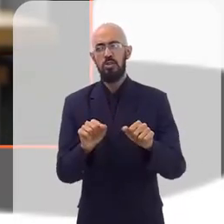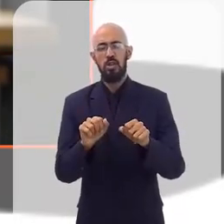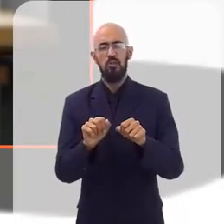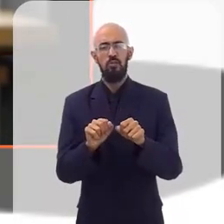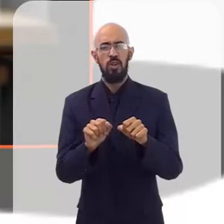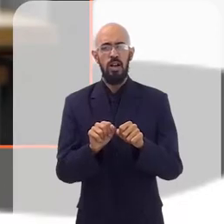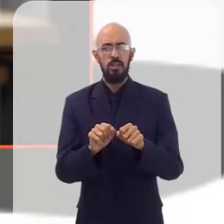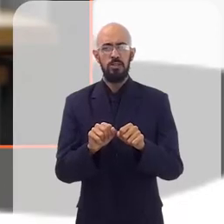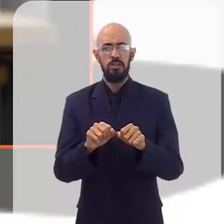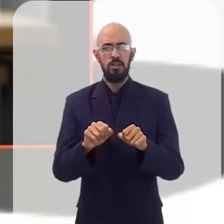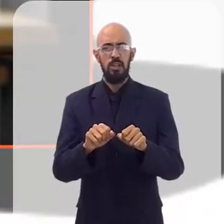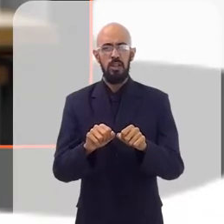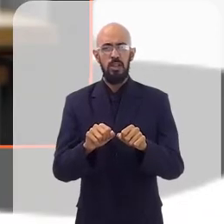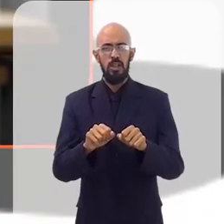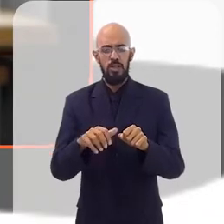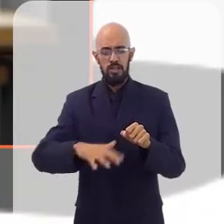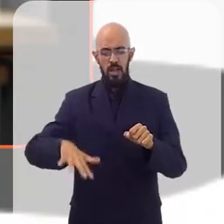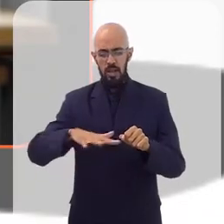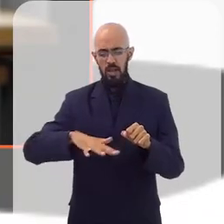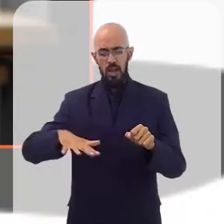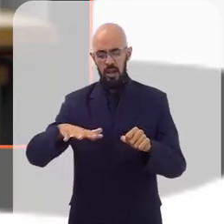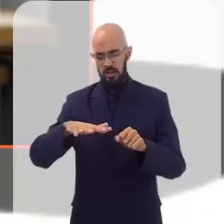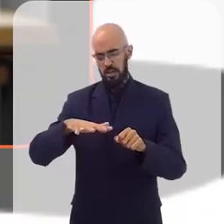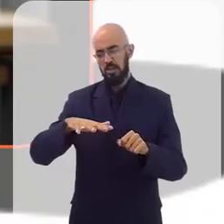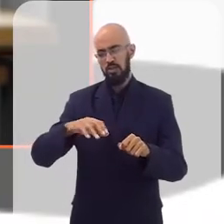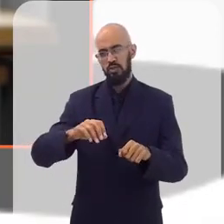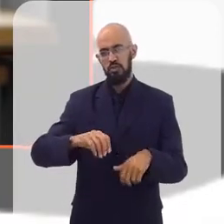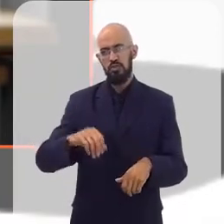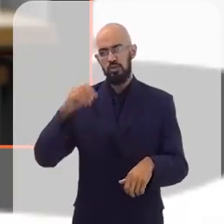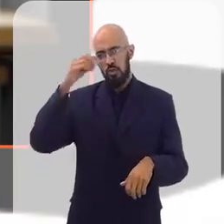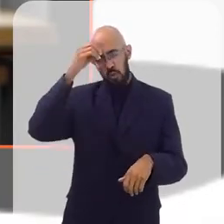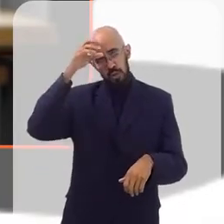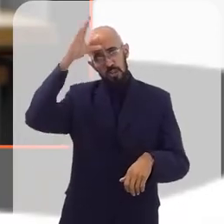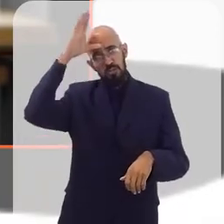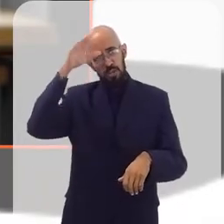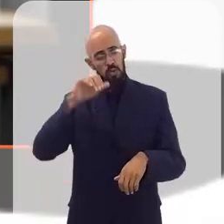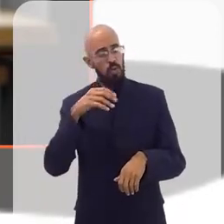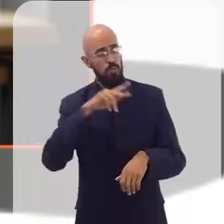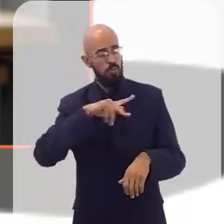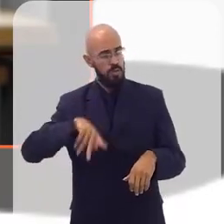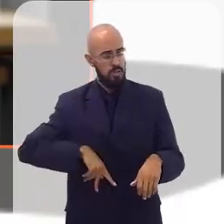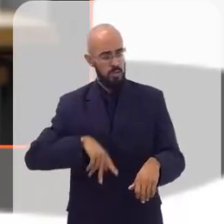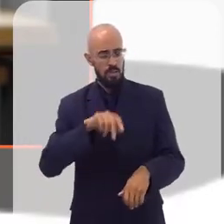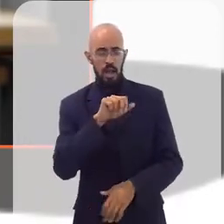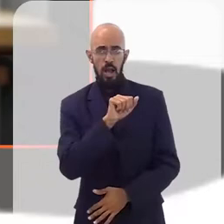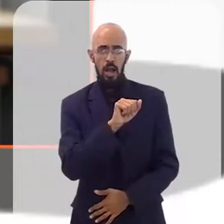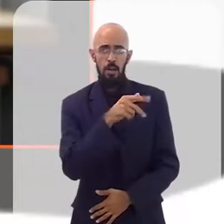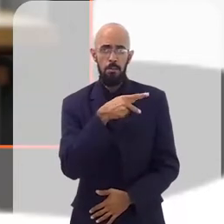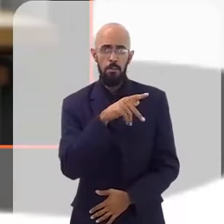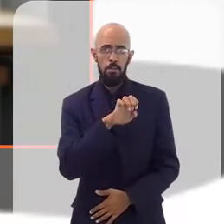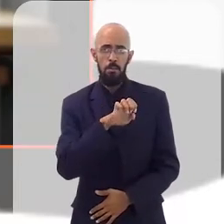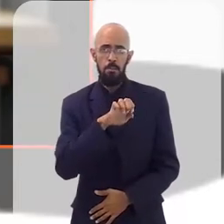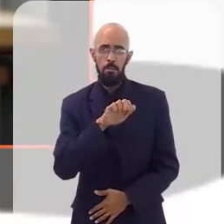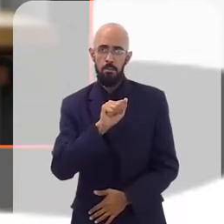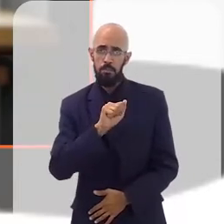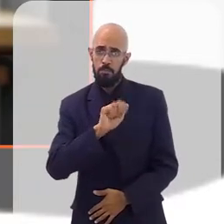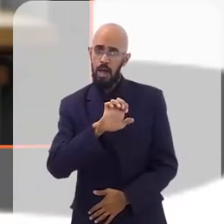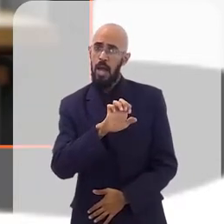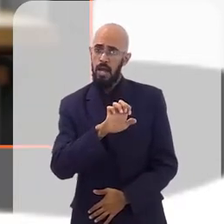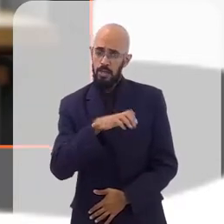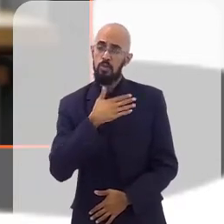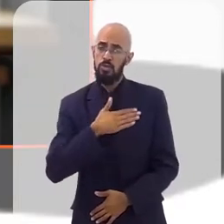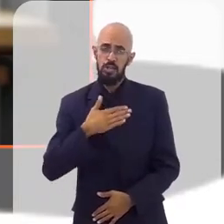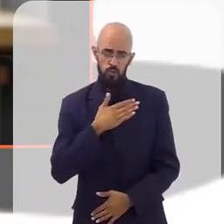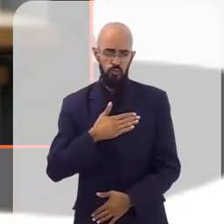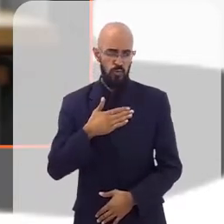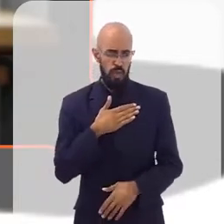tratam das dessa área sua de conhecimento de presidentes das apaes do Estado do Rio de Janeiro eu tenho notícias eles estão muito satisfeitos